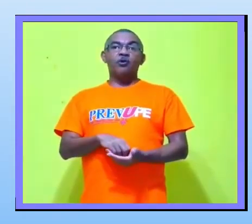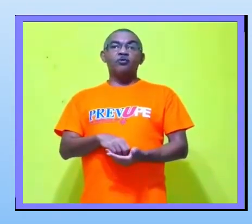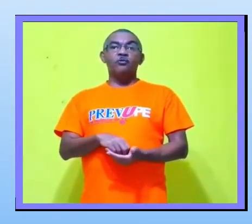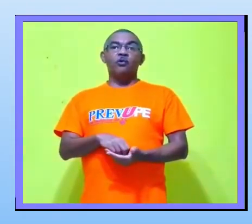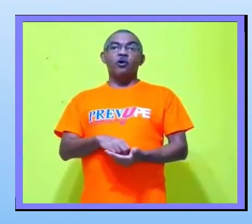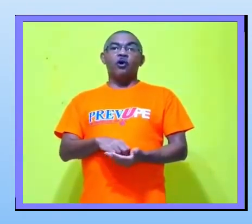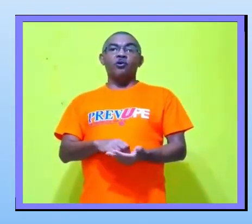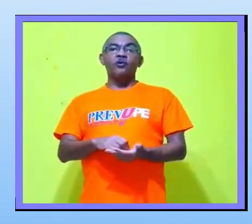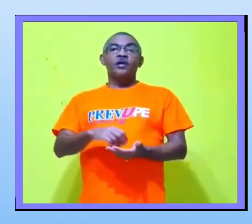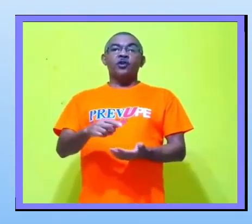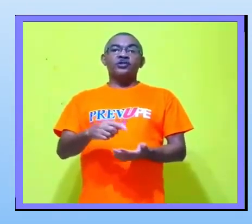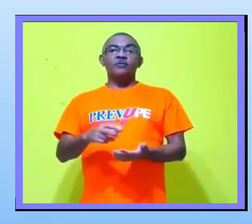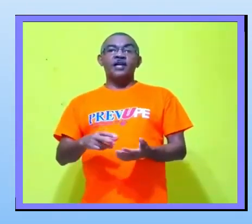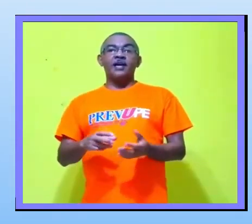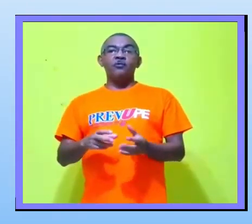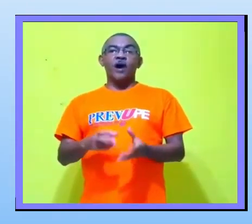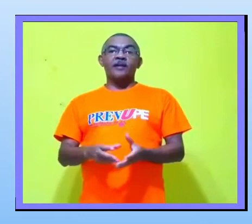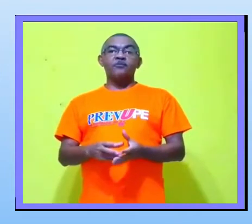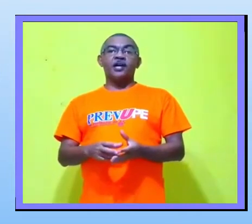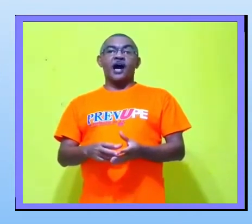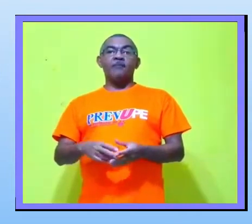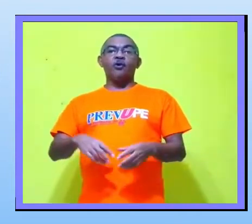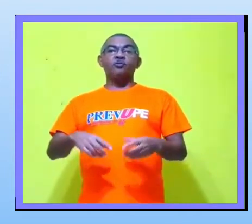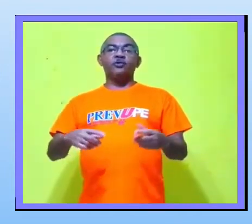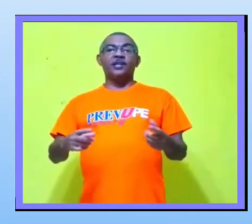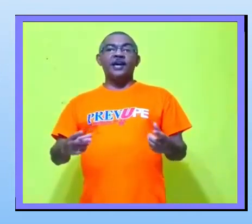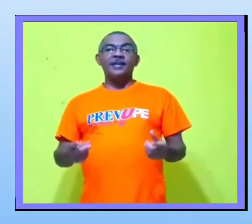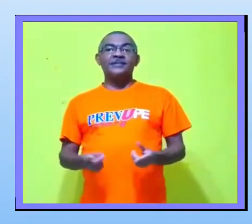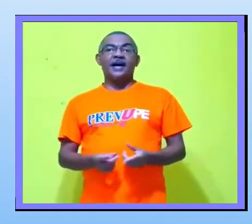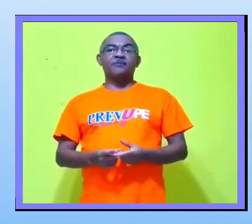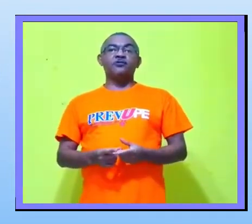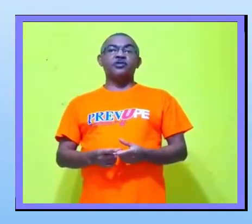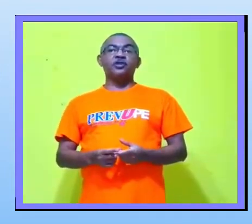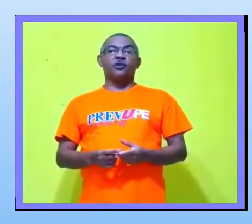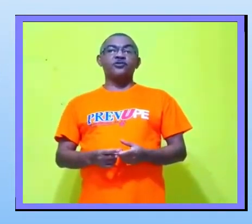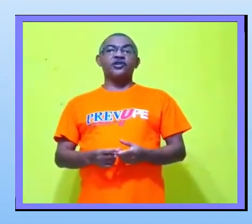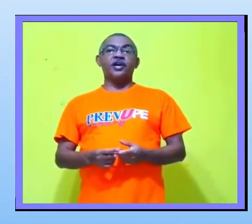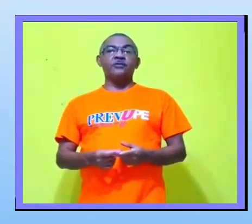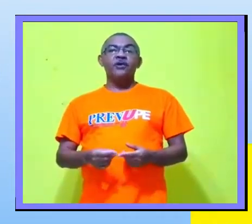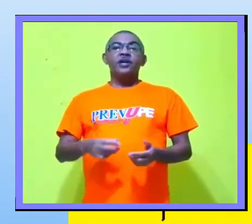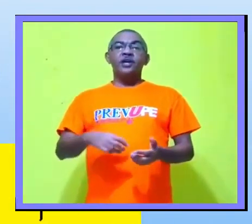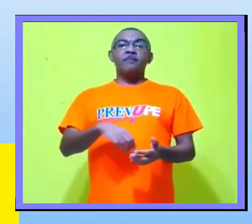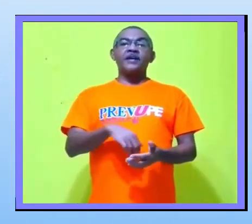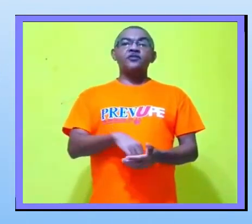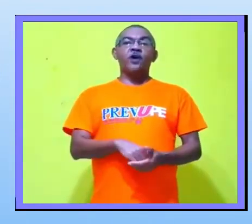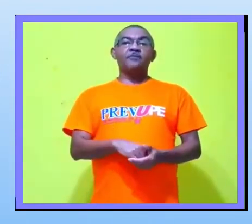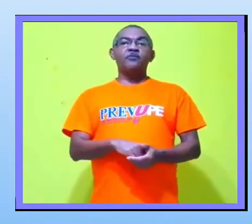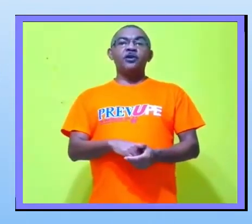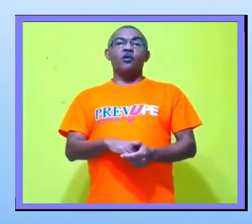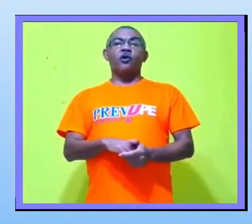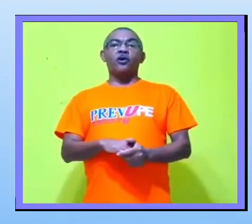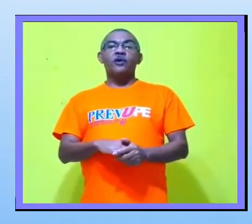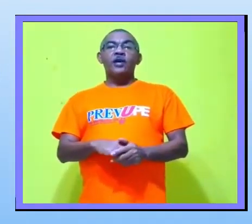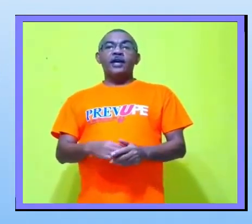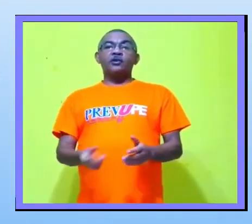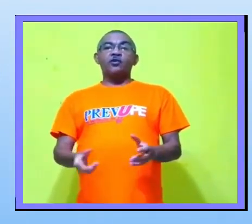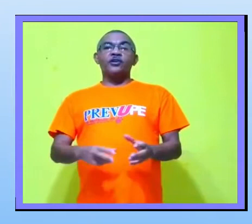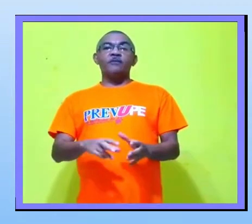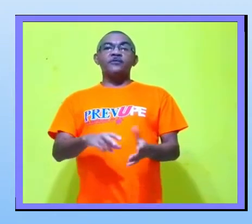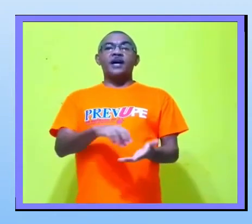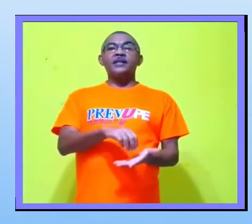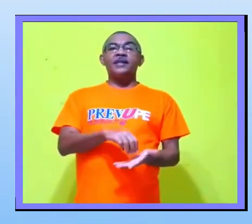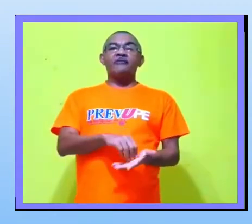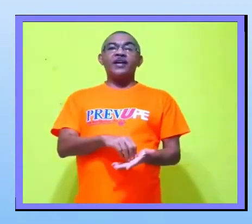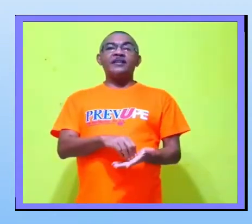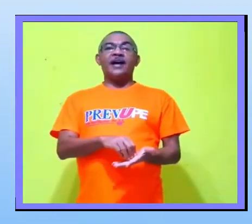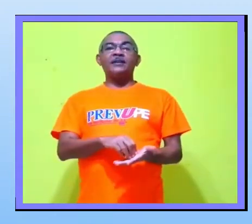de carbono com cloro. Nós temos aí o átomo de carbono, 3 átomos de hidrogênio e mais o átomo de cloro. Então nós